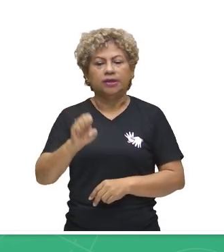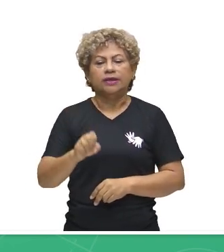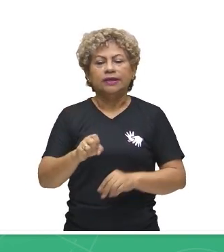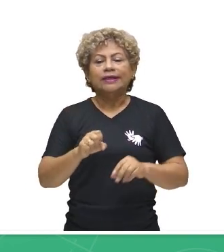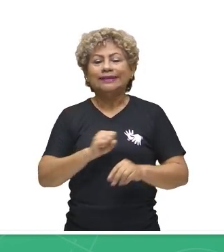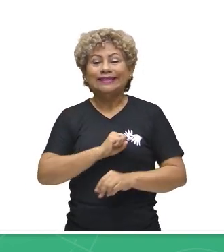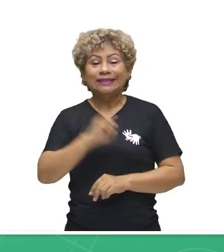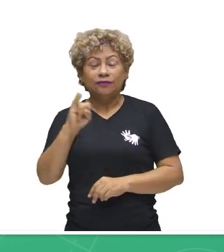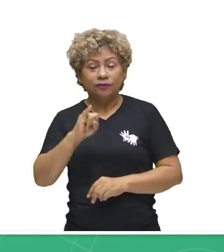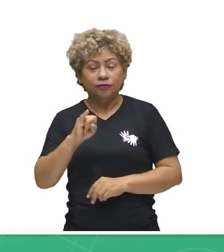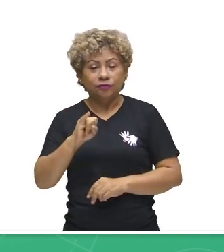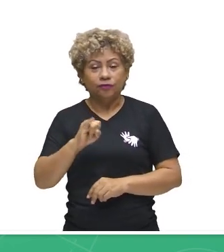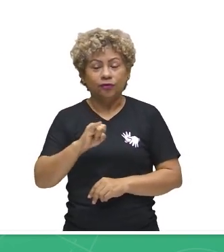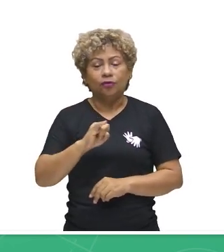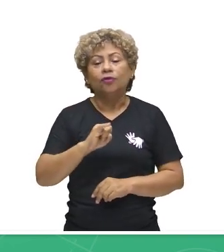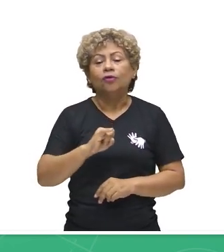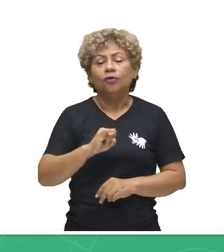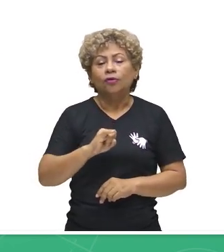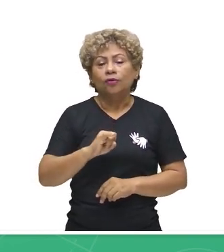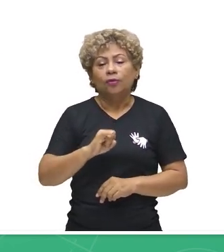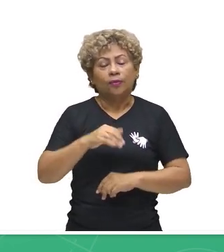zero, significa que a minha